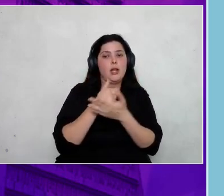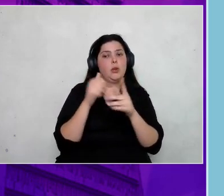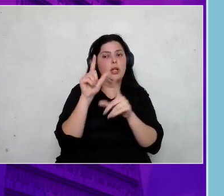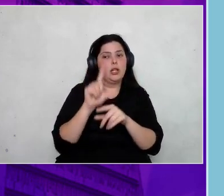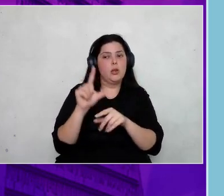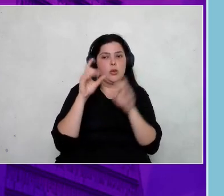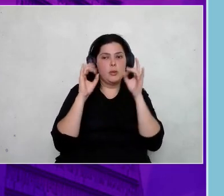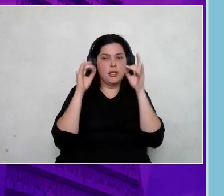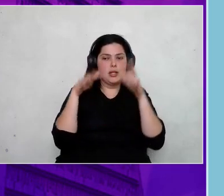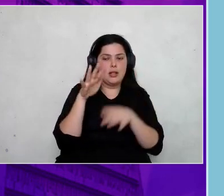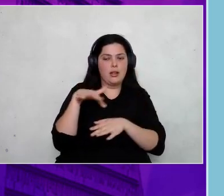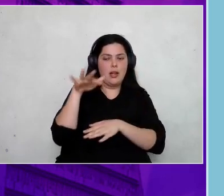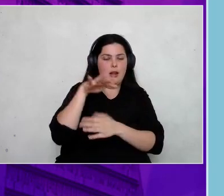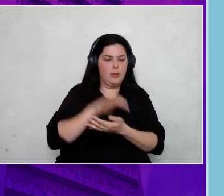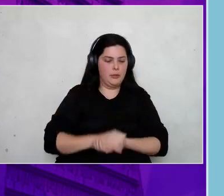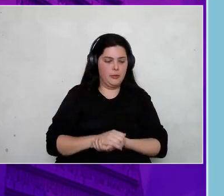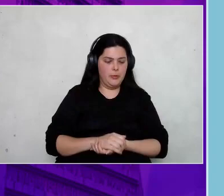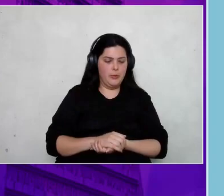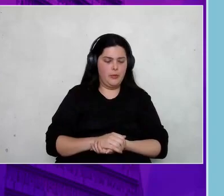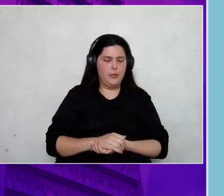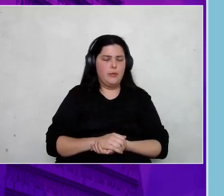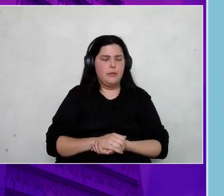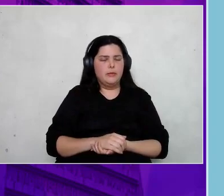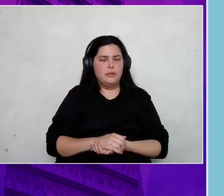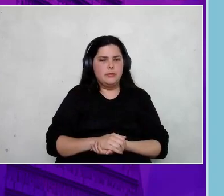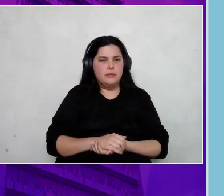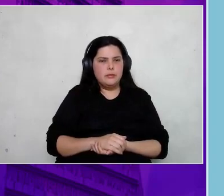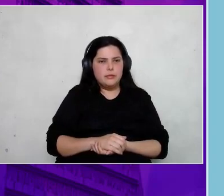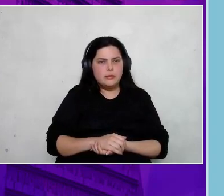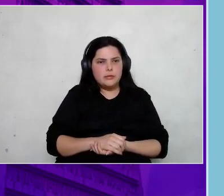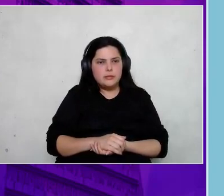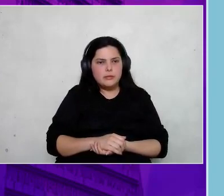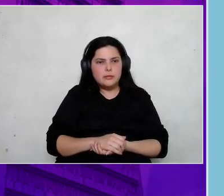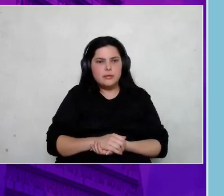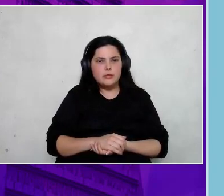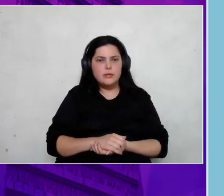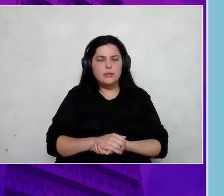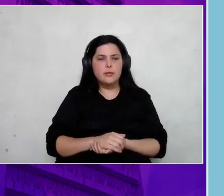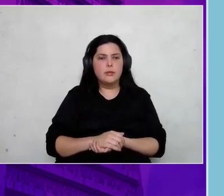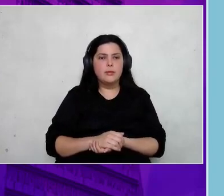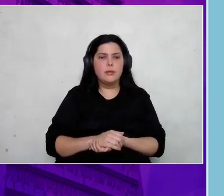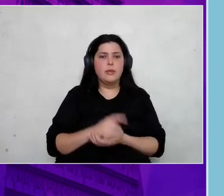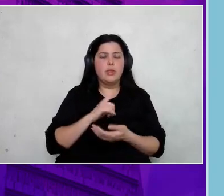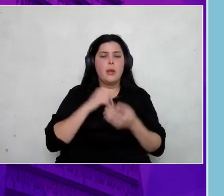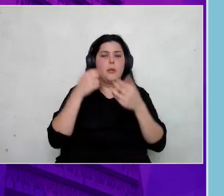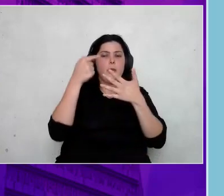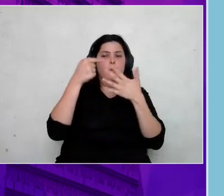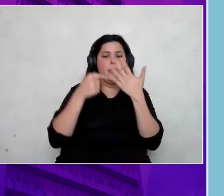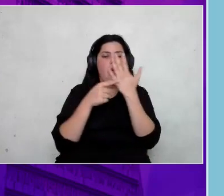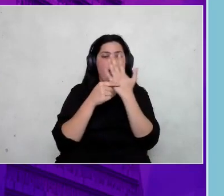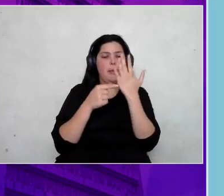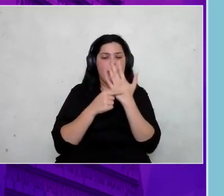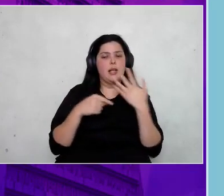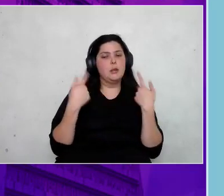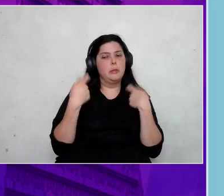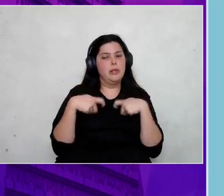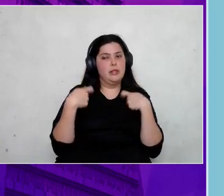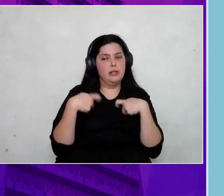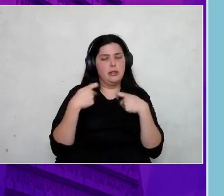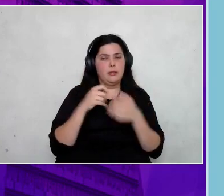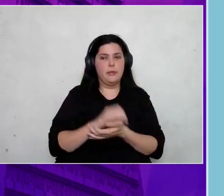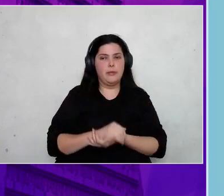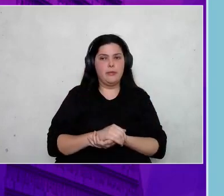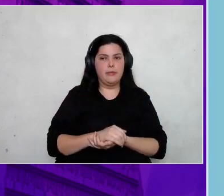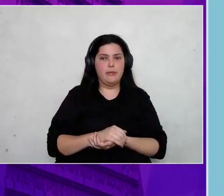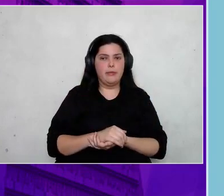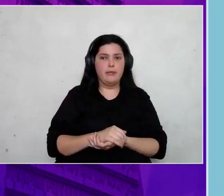arquitetura. Tem bastante frentes, né? Tem bastante habilidades que a gente precisa ter, mas eu vou